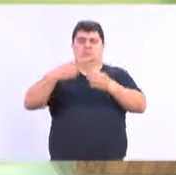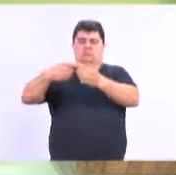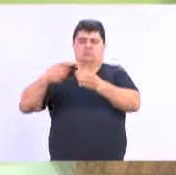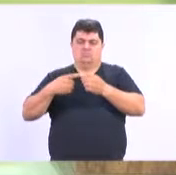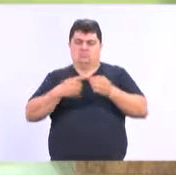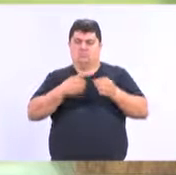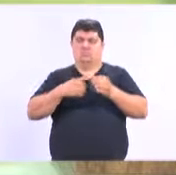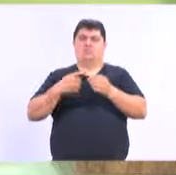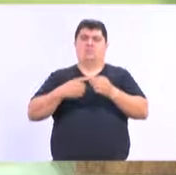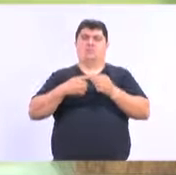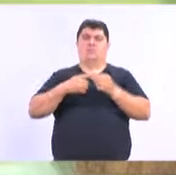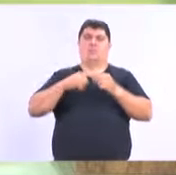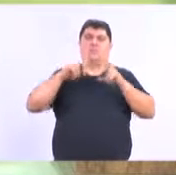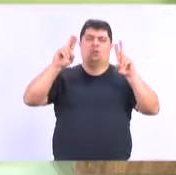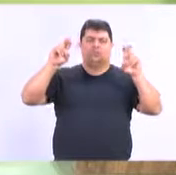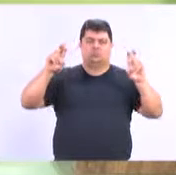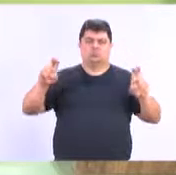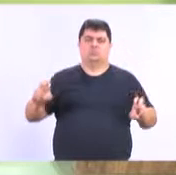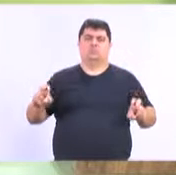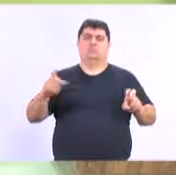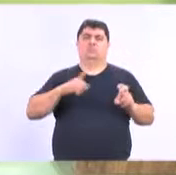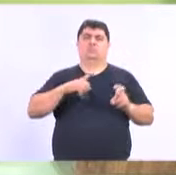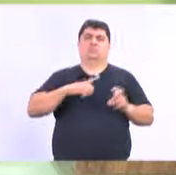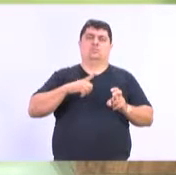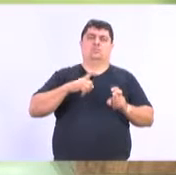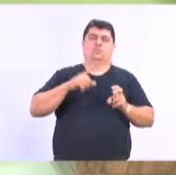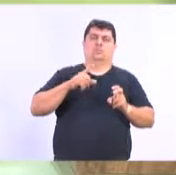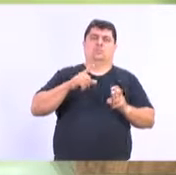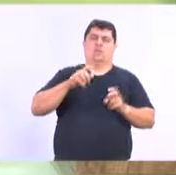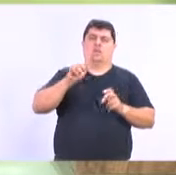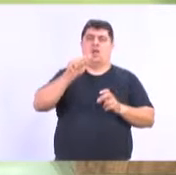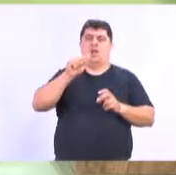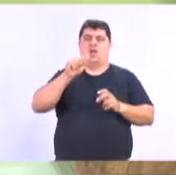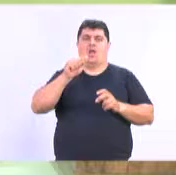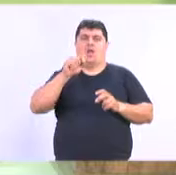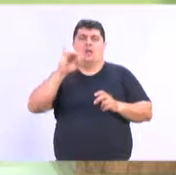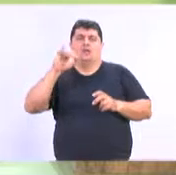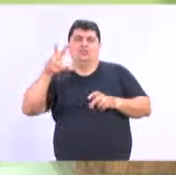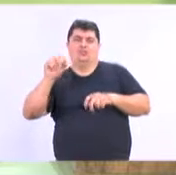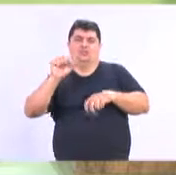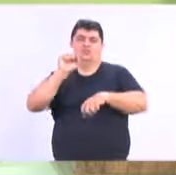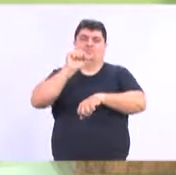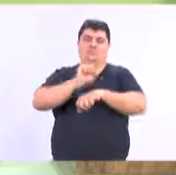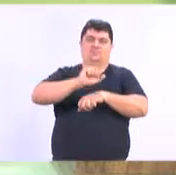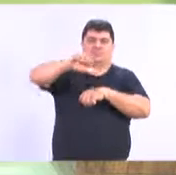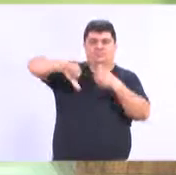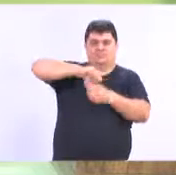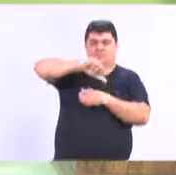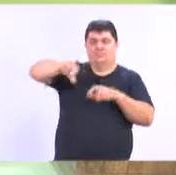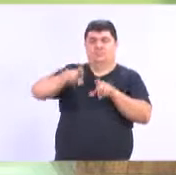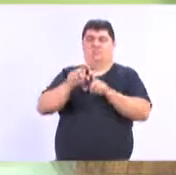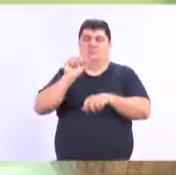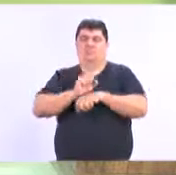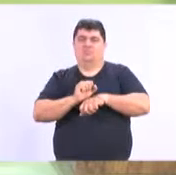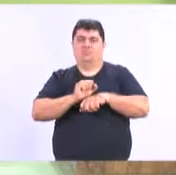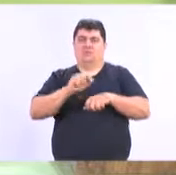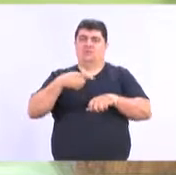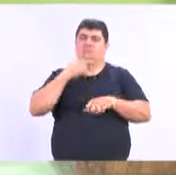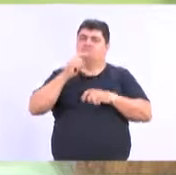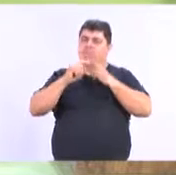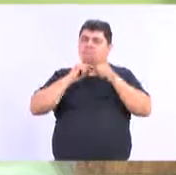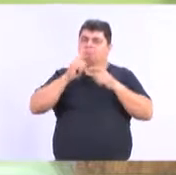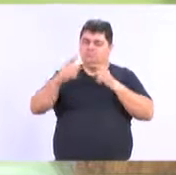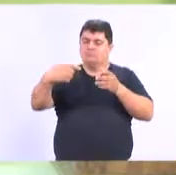mandando aqui comentários, comentando sobre essa questão do ativo circulante, não circulante, e eu estou verificando aqui se tem